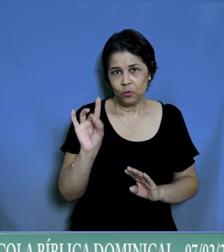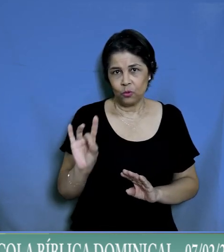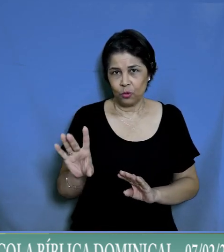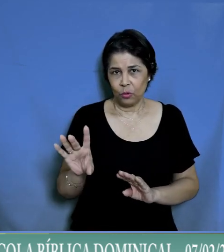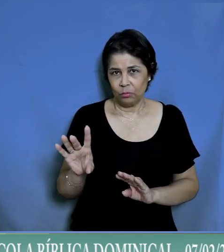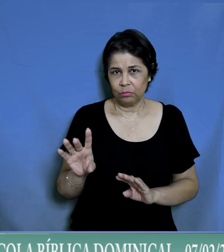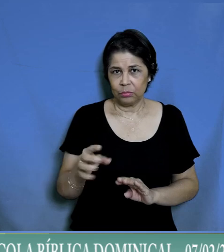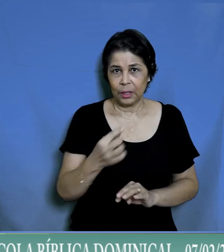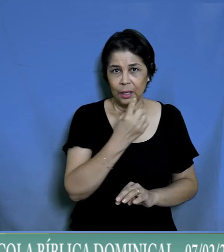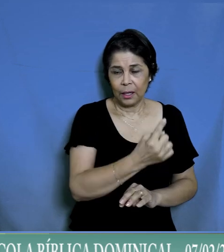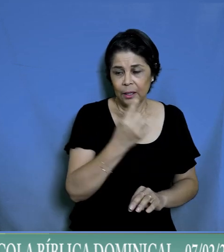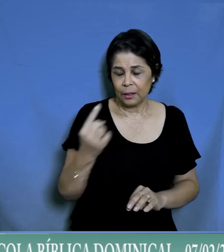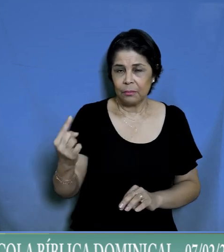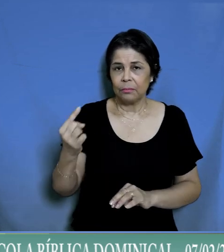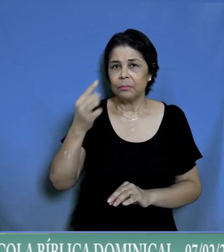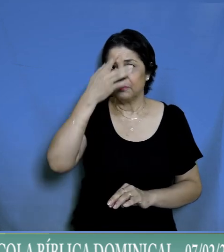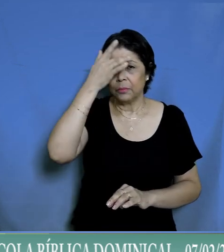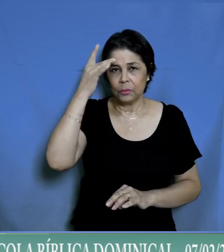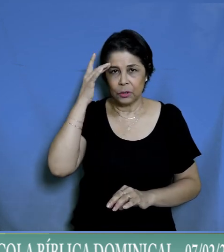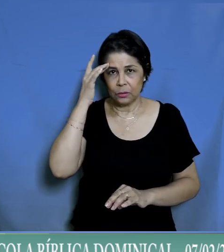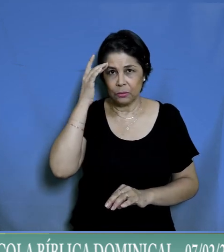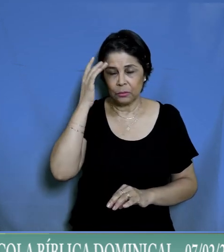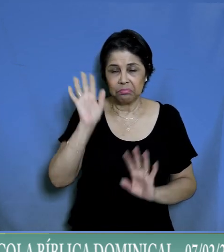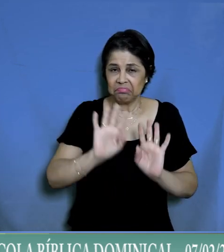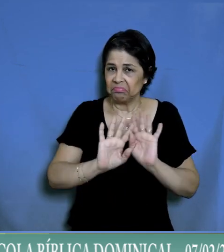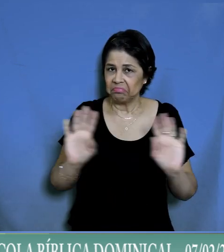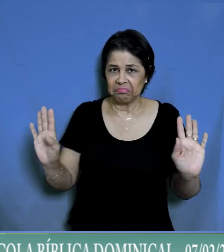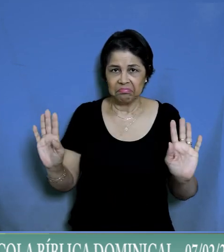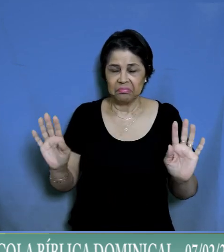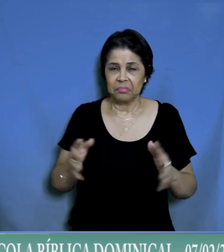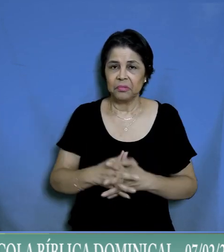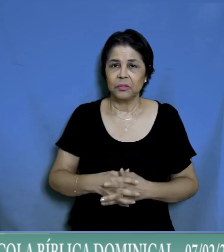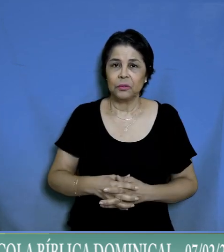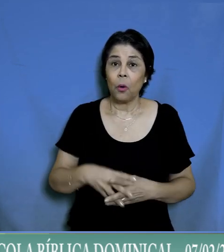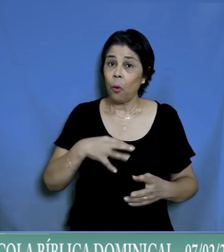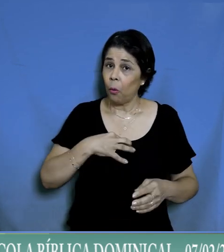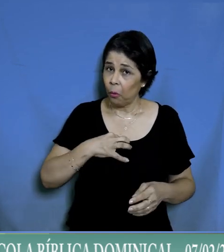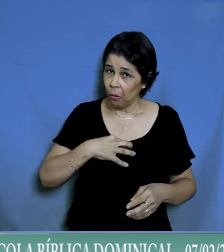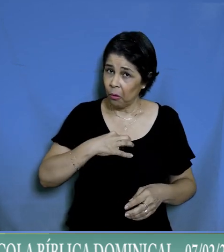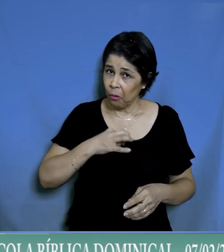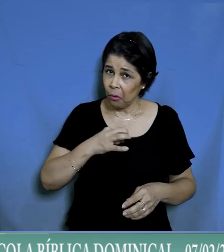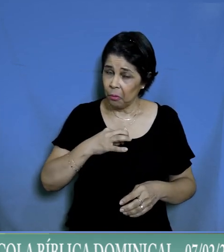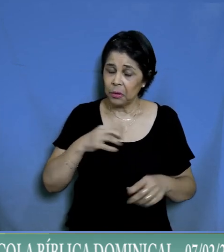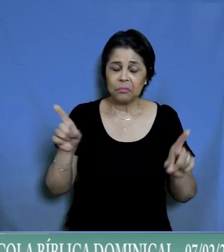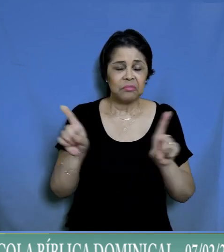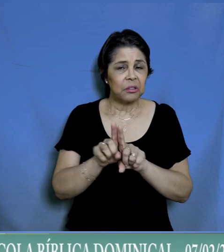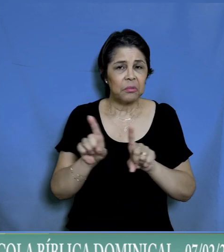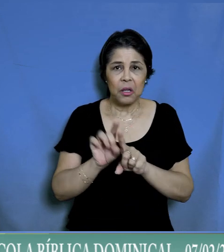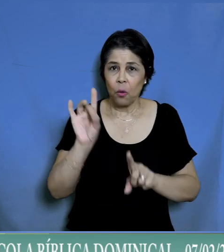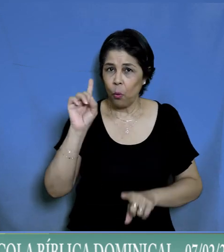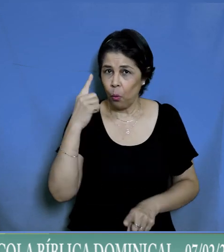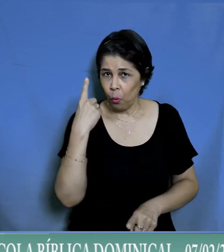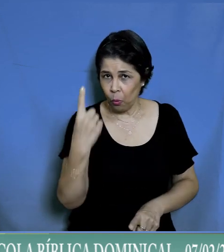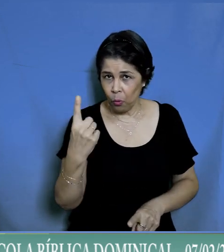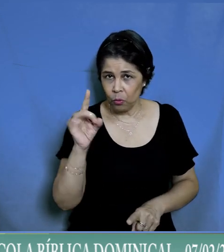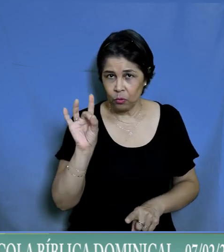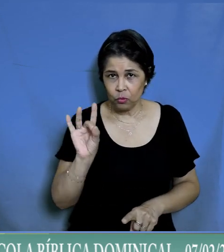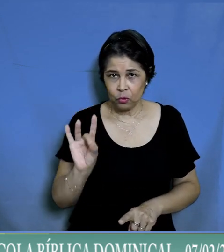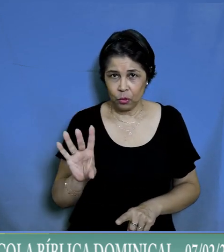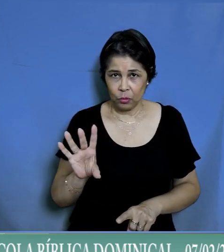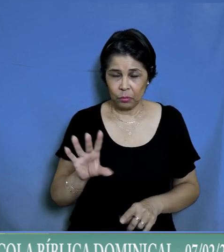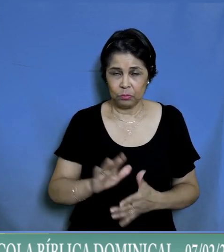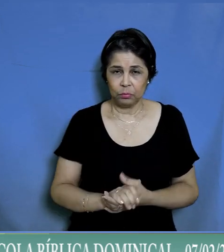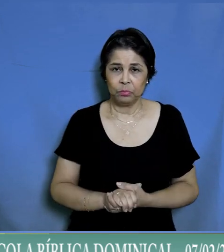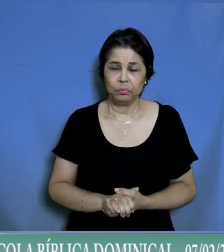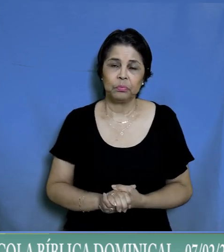nobreza a despeito da desgraça daqueles que plantavam. Paulo estava dizendo, olha, vocês não podem ser assim,